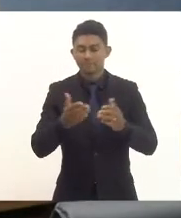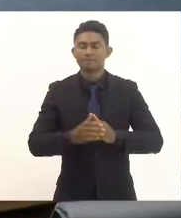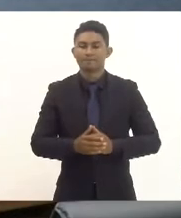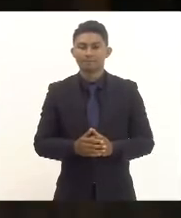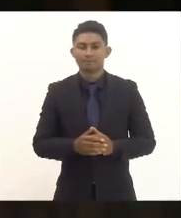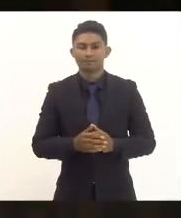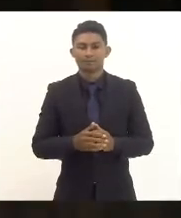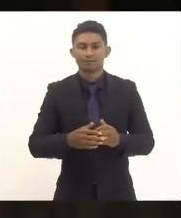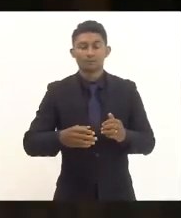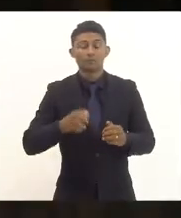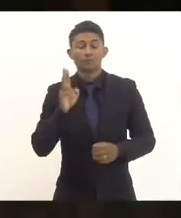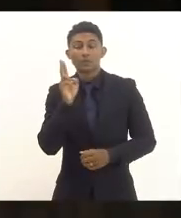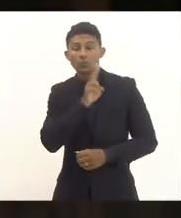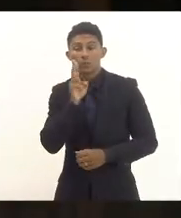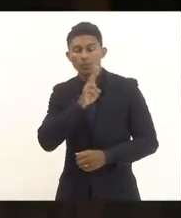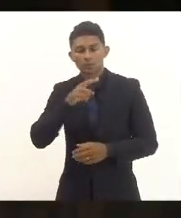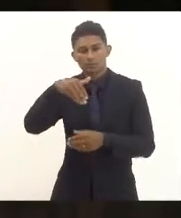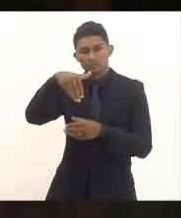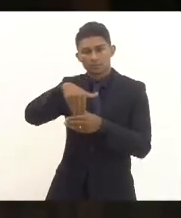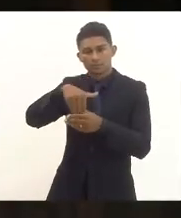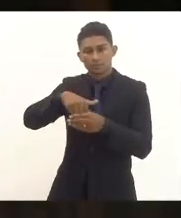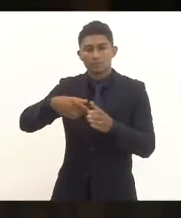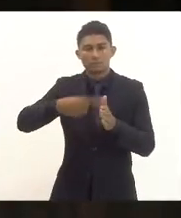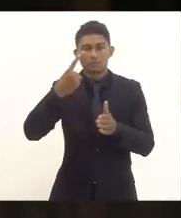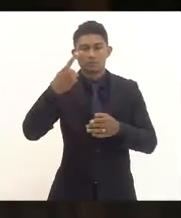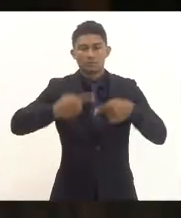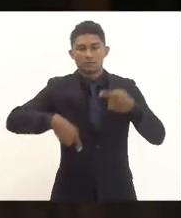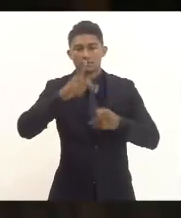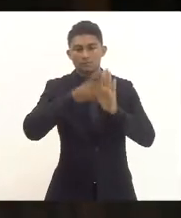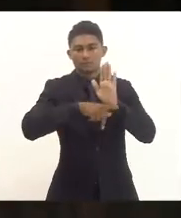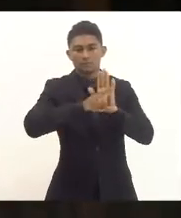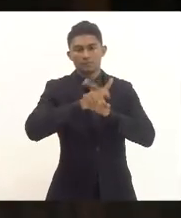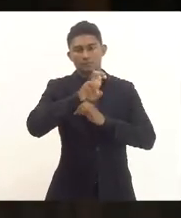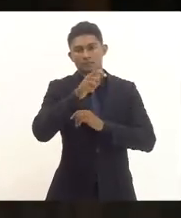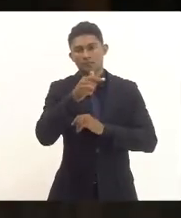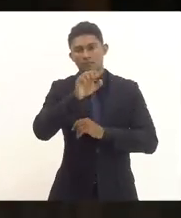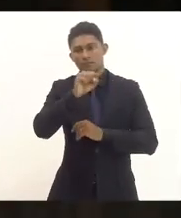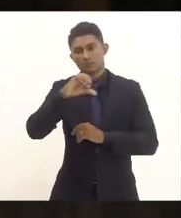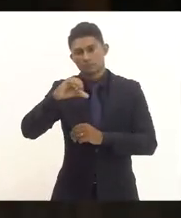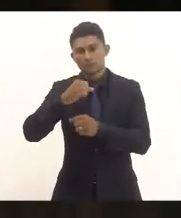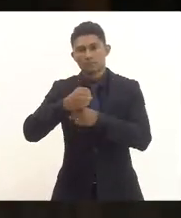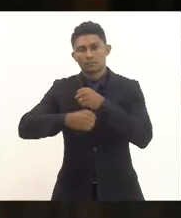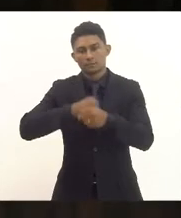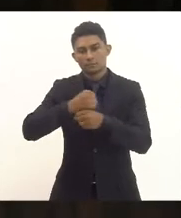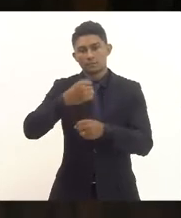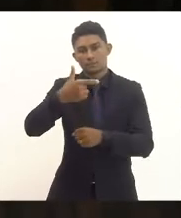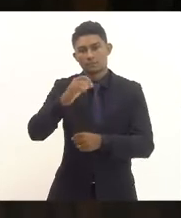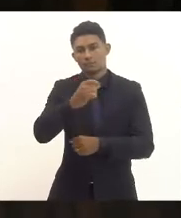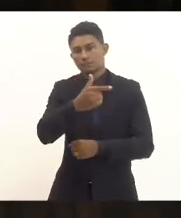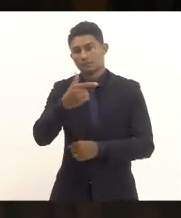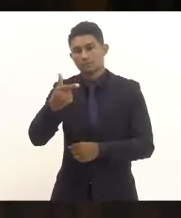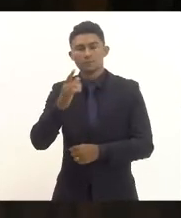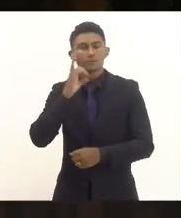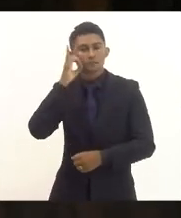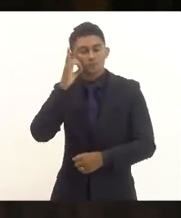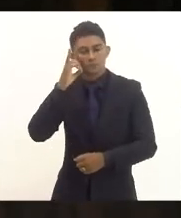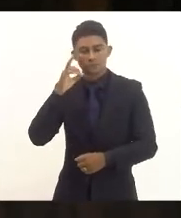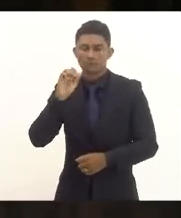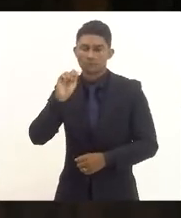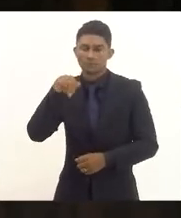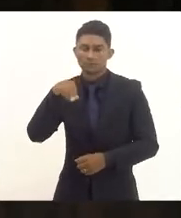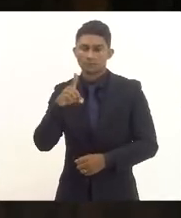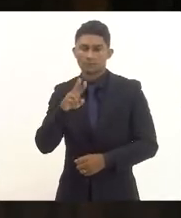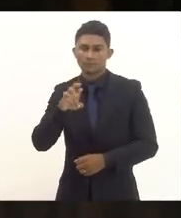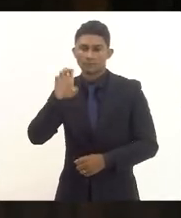e em regime de urgência em votação em discussão única projeto de lei 5789 de 22 de autoria do deputado André Ceciliano